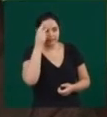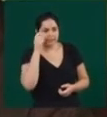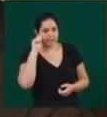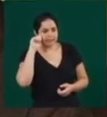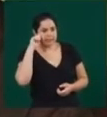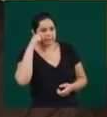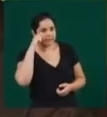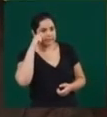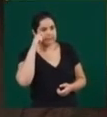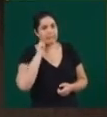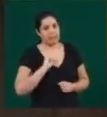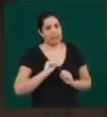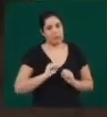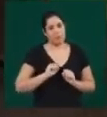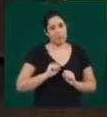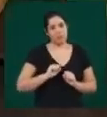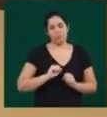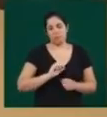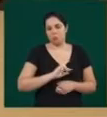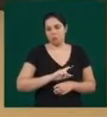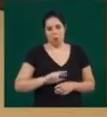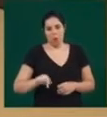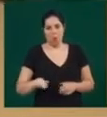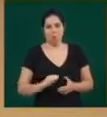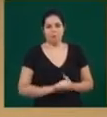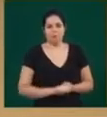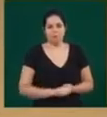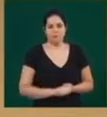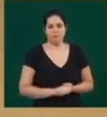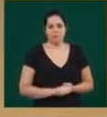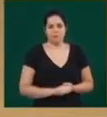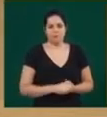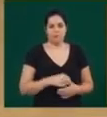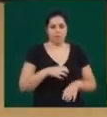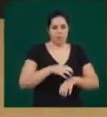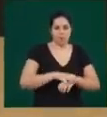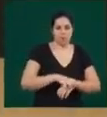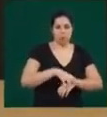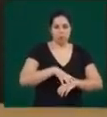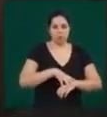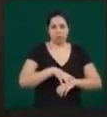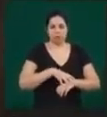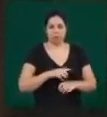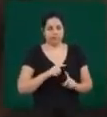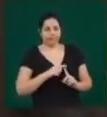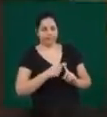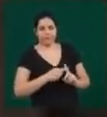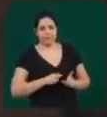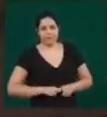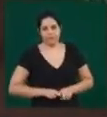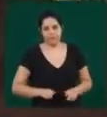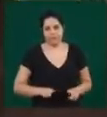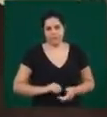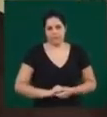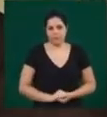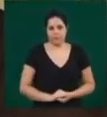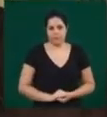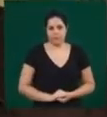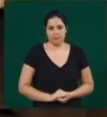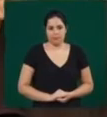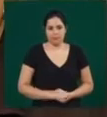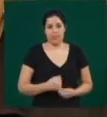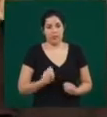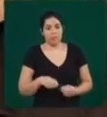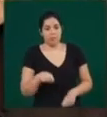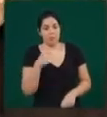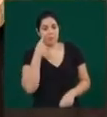outras possíveis causas para a doença, como inflamações e gestação múltipla. Mas o fator de risco que também precisa